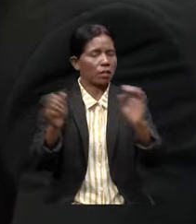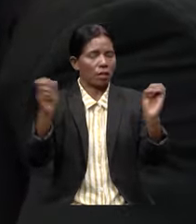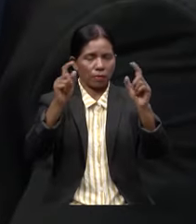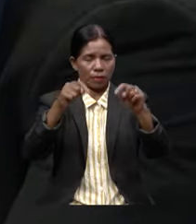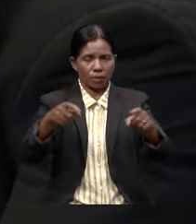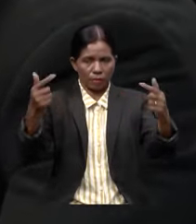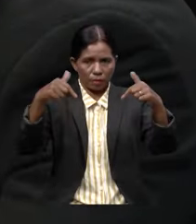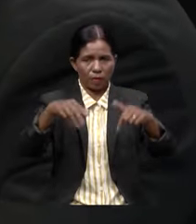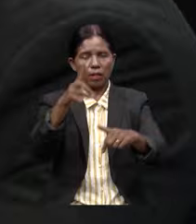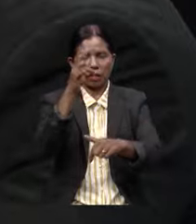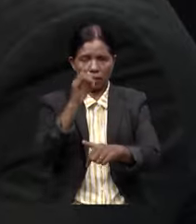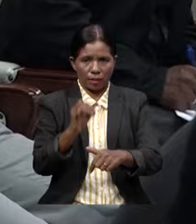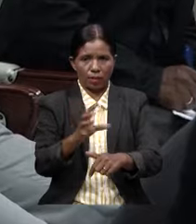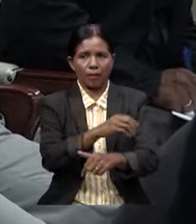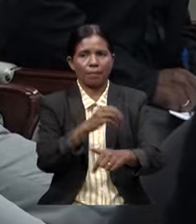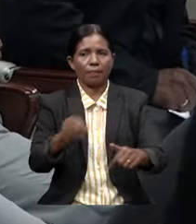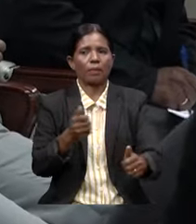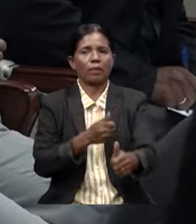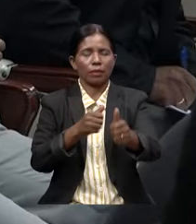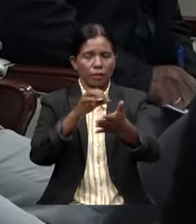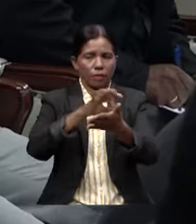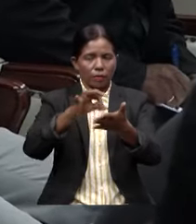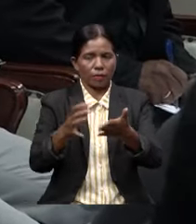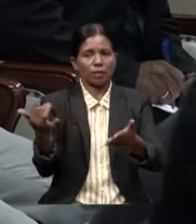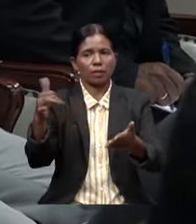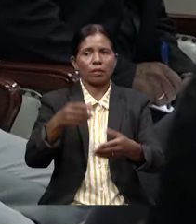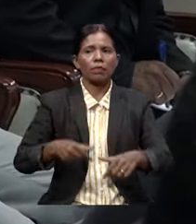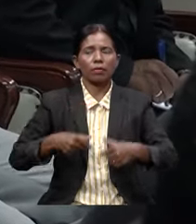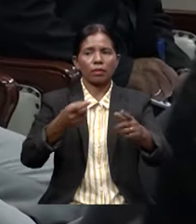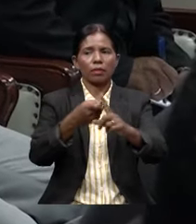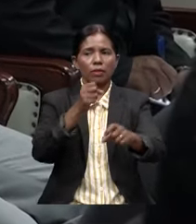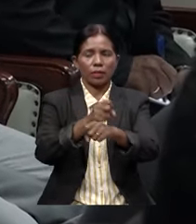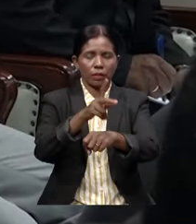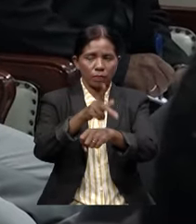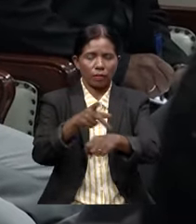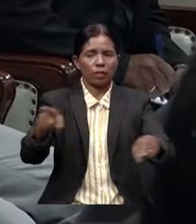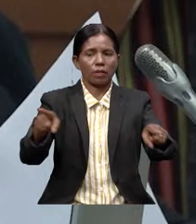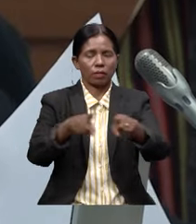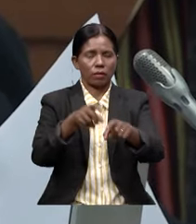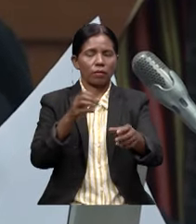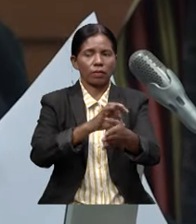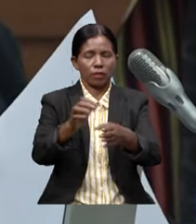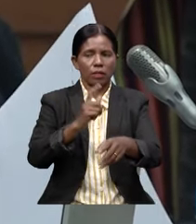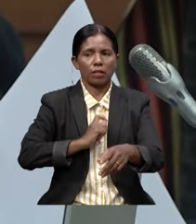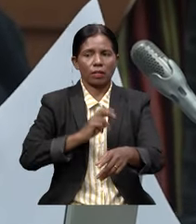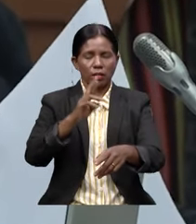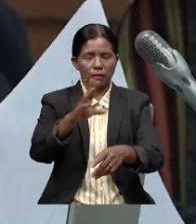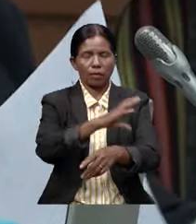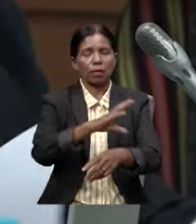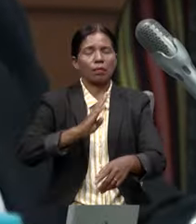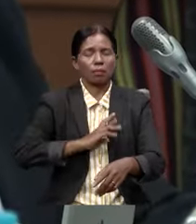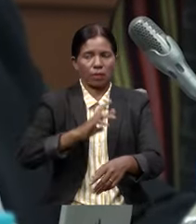mais concentra, muito e a dili. Rodi Tuir Formação Sira, Nebe oferece o CEFOP e a nessa formação Tiber no